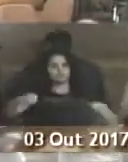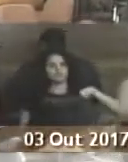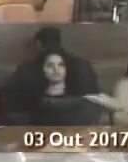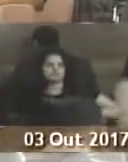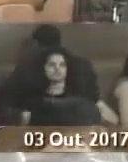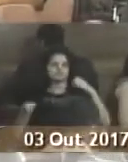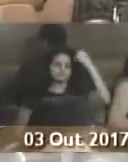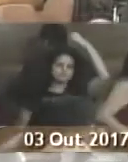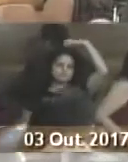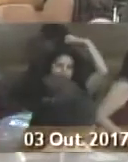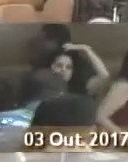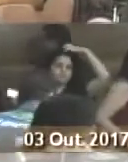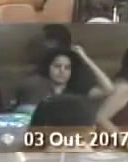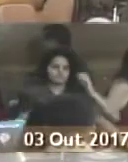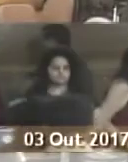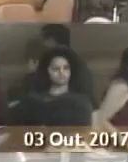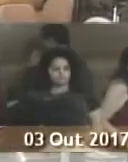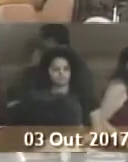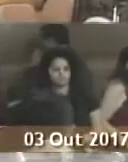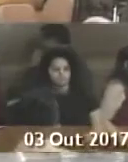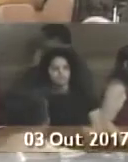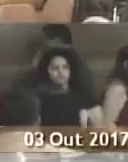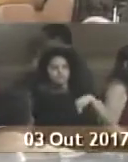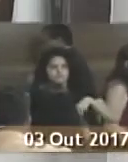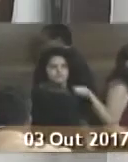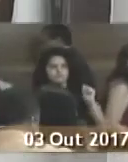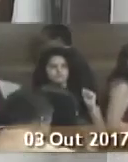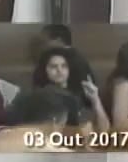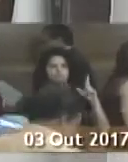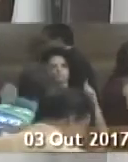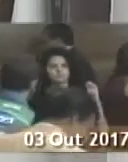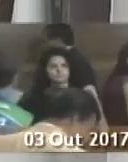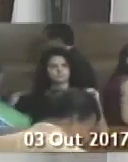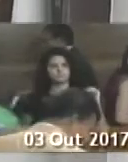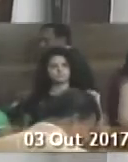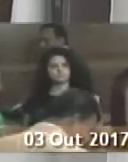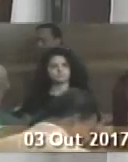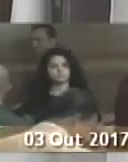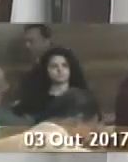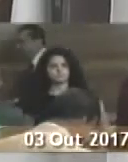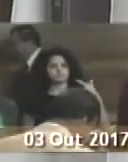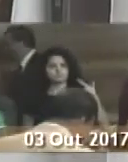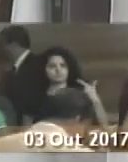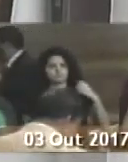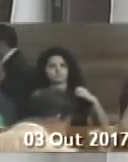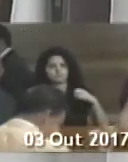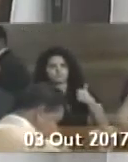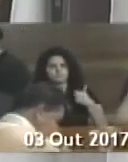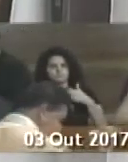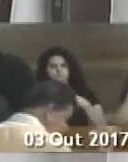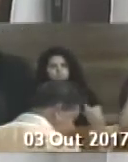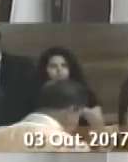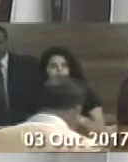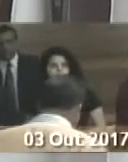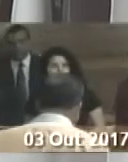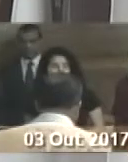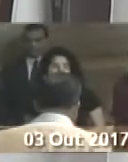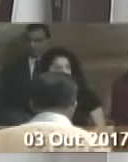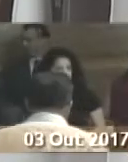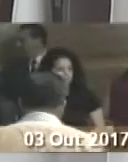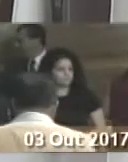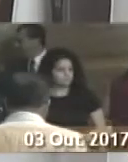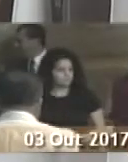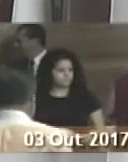em parceria com a COAR, no mês de março de 2013. E, no ano seguinte, já como atleta da equipe de canoagem oceânica